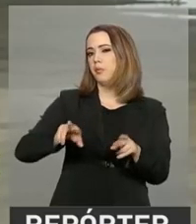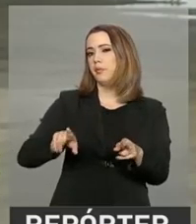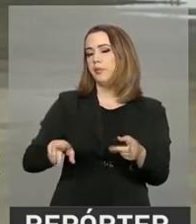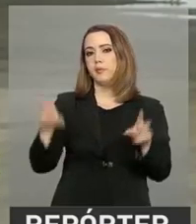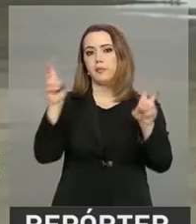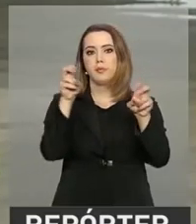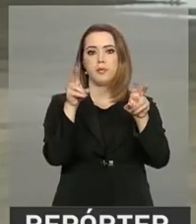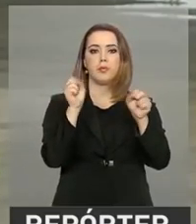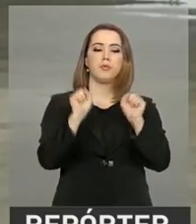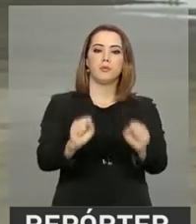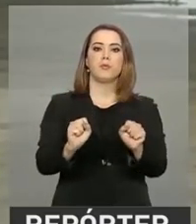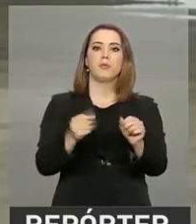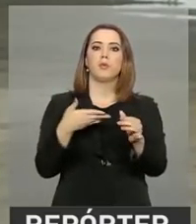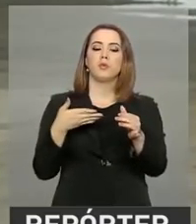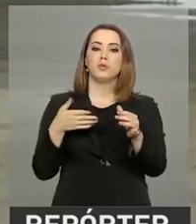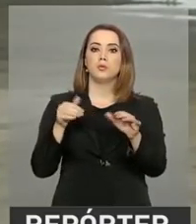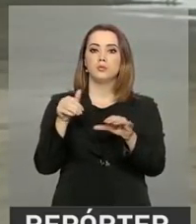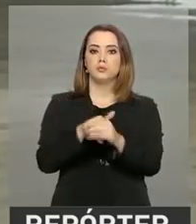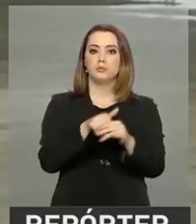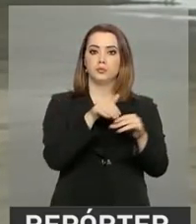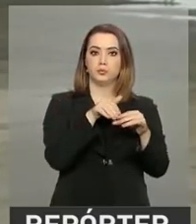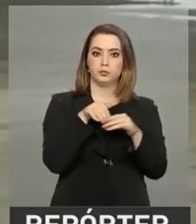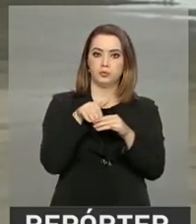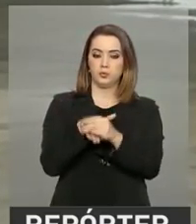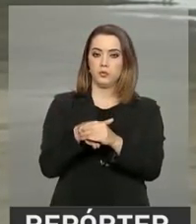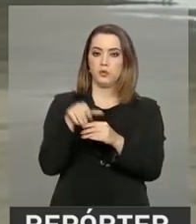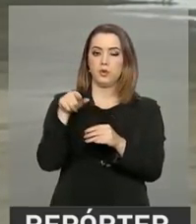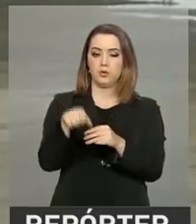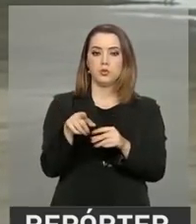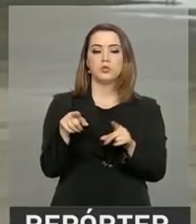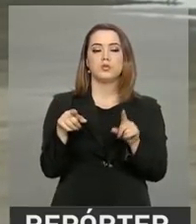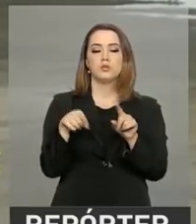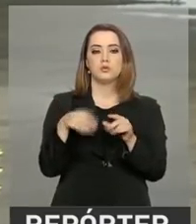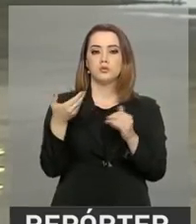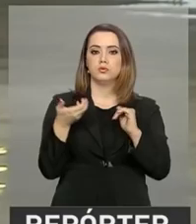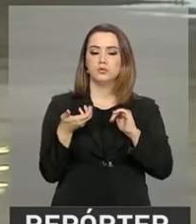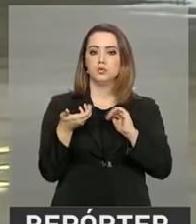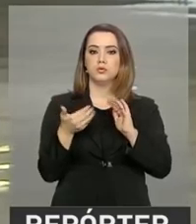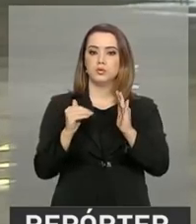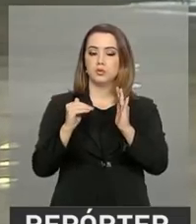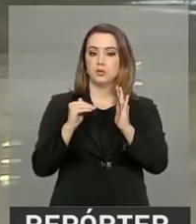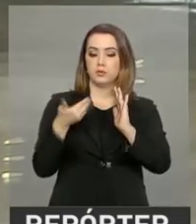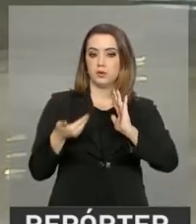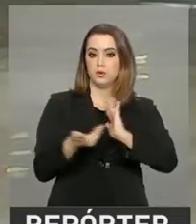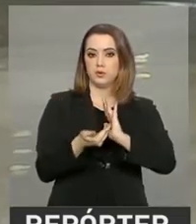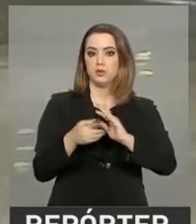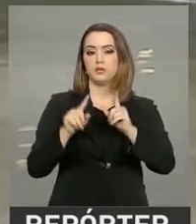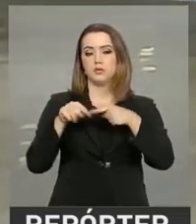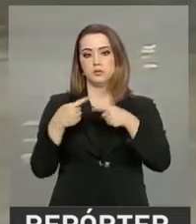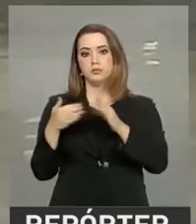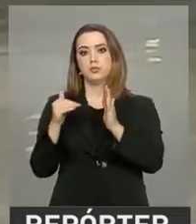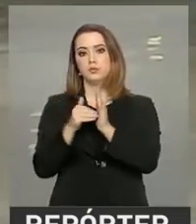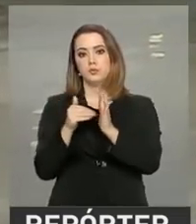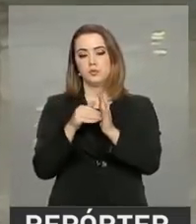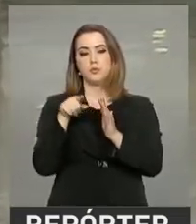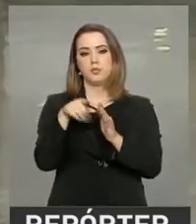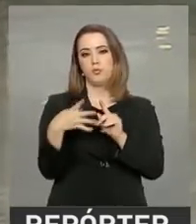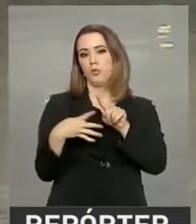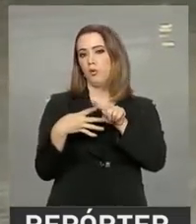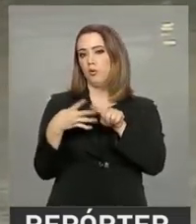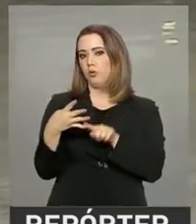votadas na Câmara e no senado na semana que vem na Câmara por exemplo os quatro destaques que faltam ao texto base já